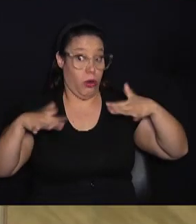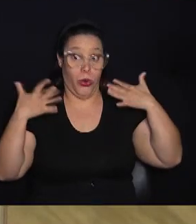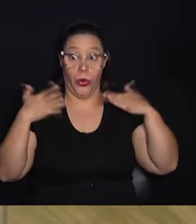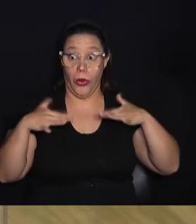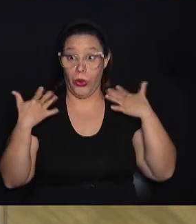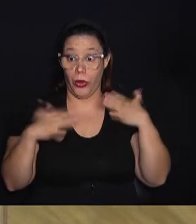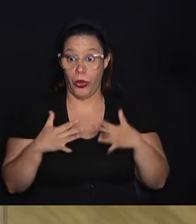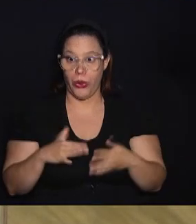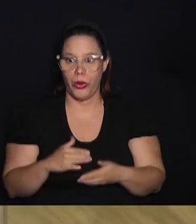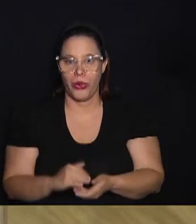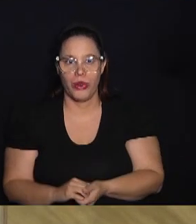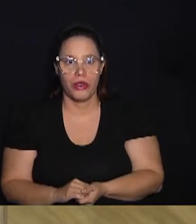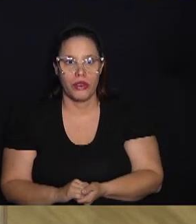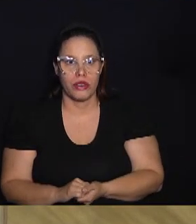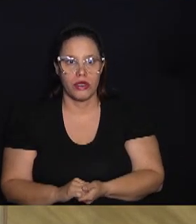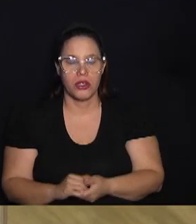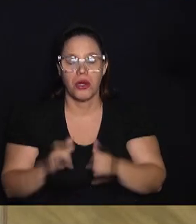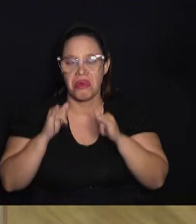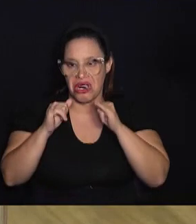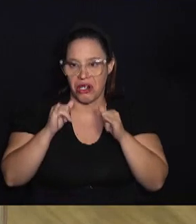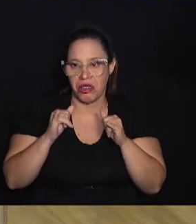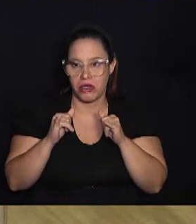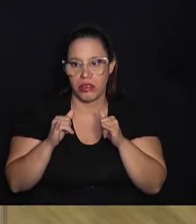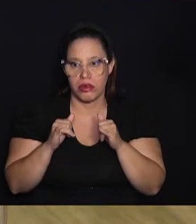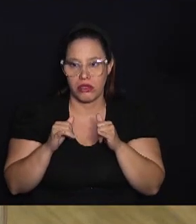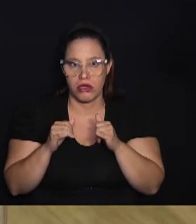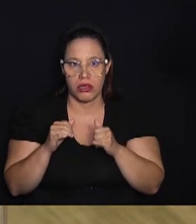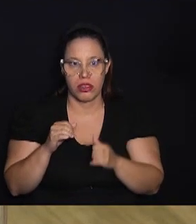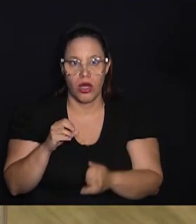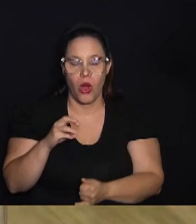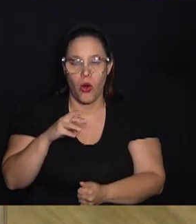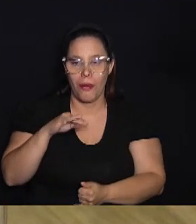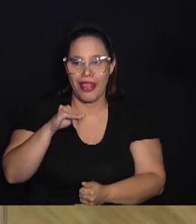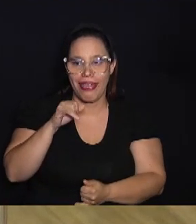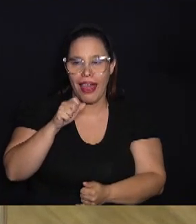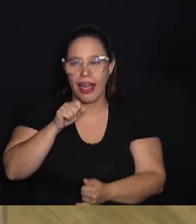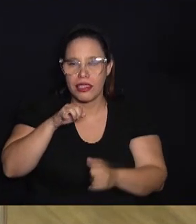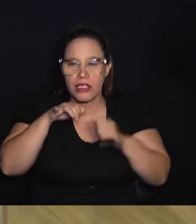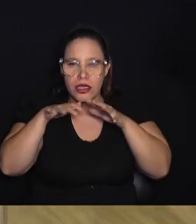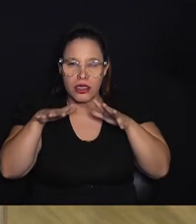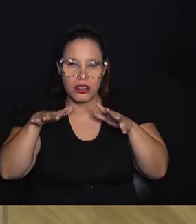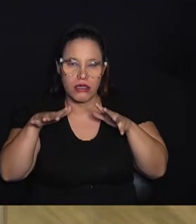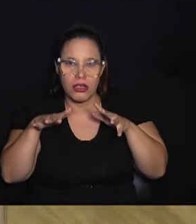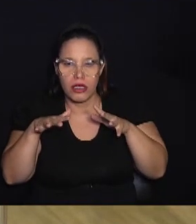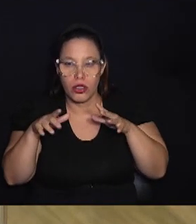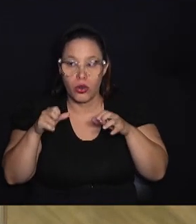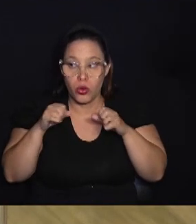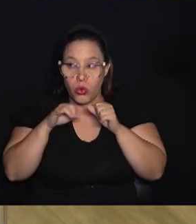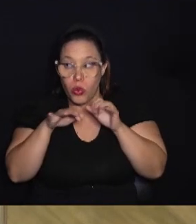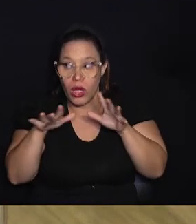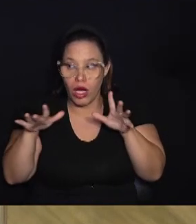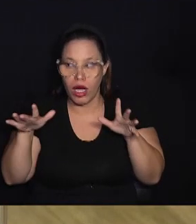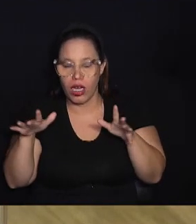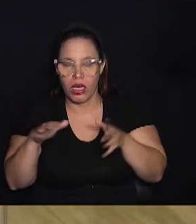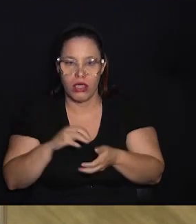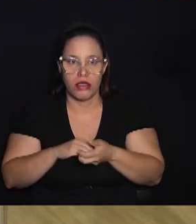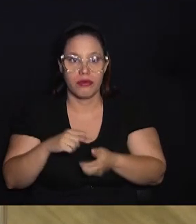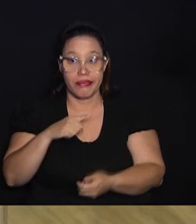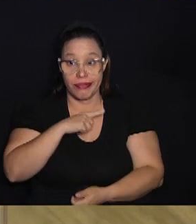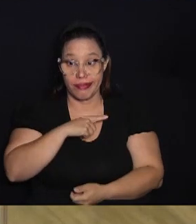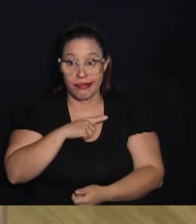deixa eu passar aqui um uma notícia umidade relativa do ar a gente tá falando de prática de exercício né E nós temos aqui